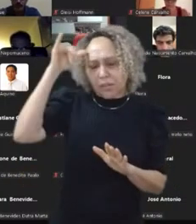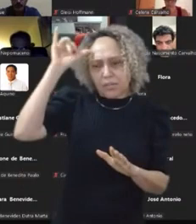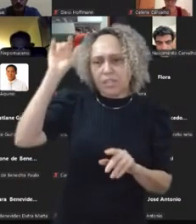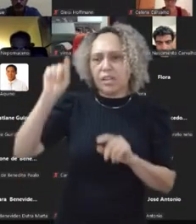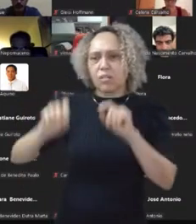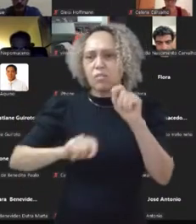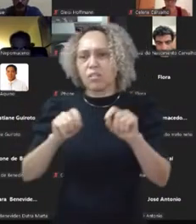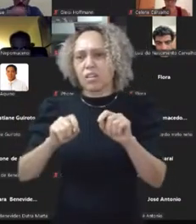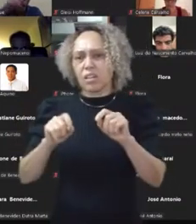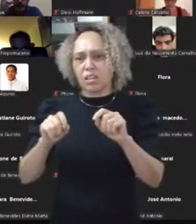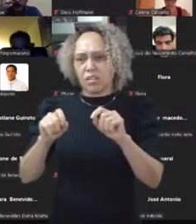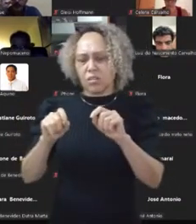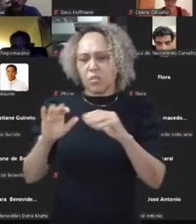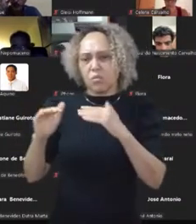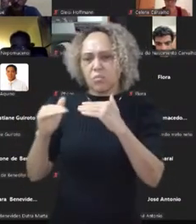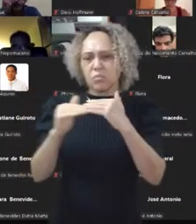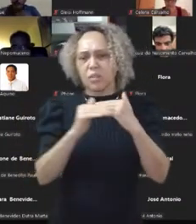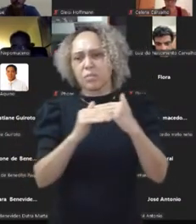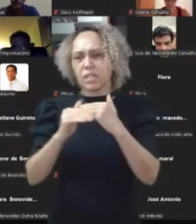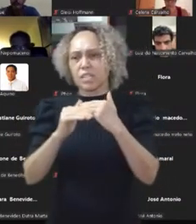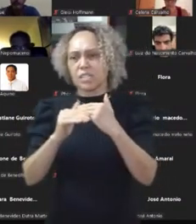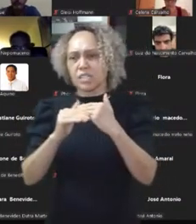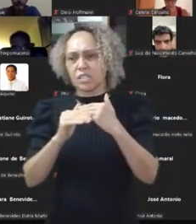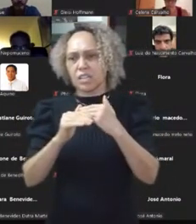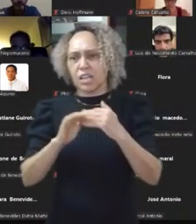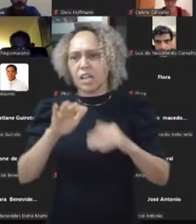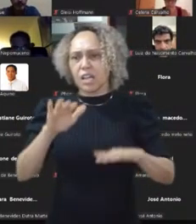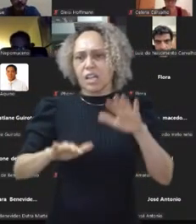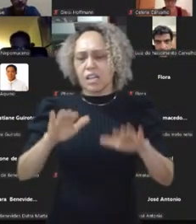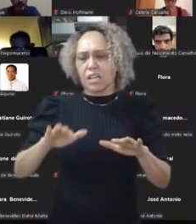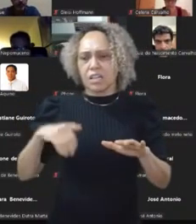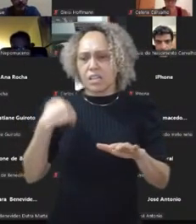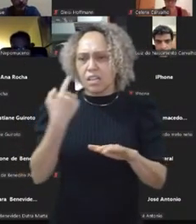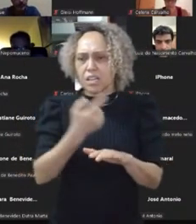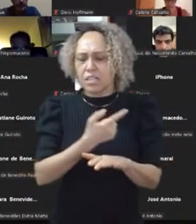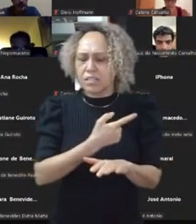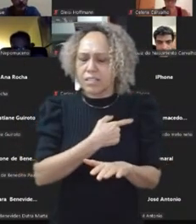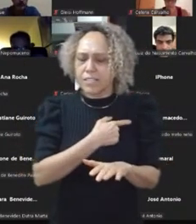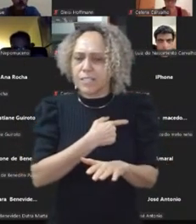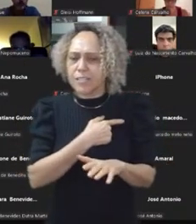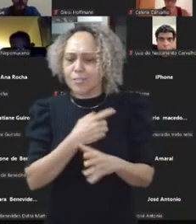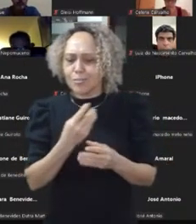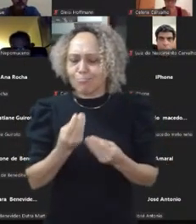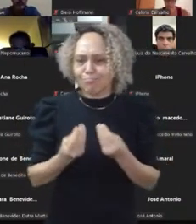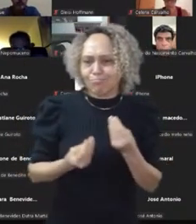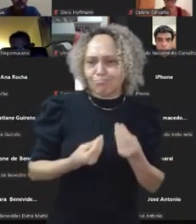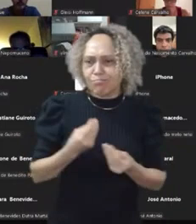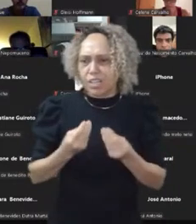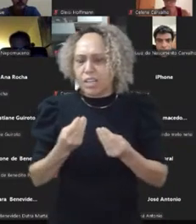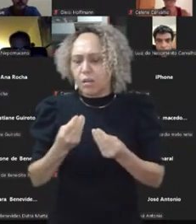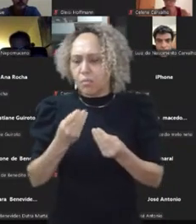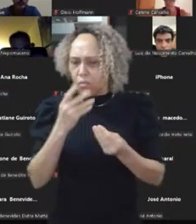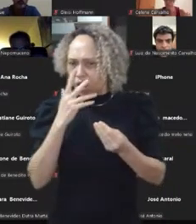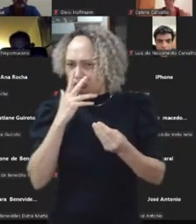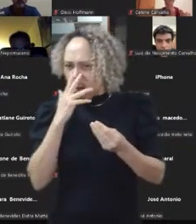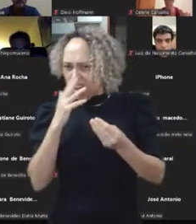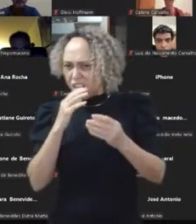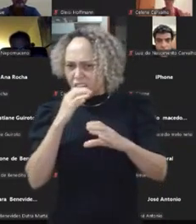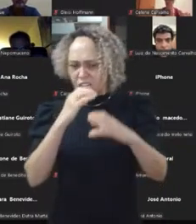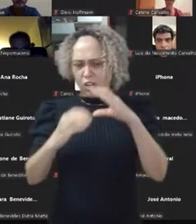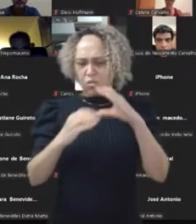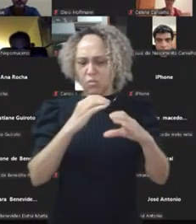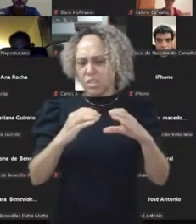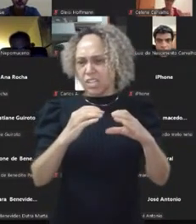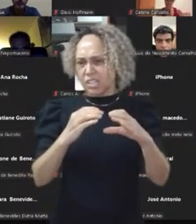transmissivo da comunicação que às vezes a gente é pego eh simplesmente nele como se a comunicação fosse apenas